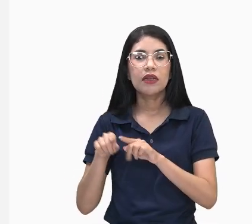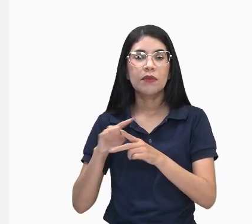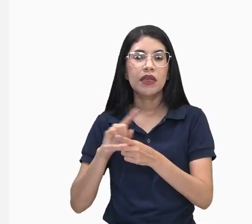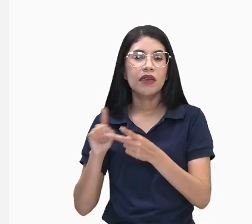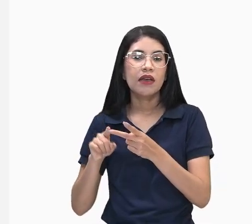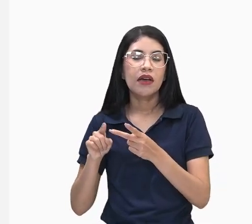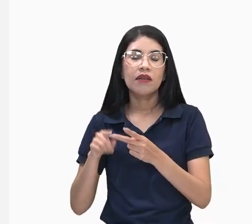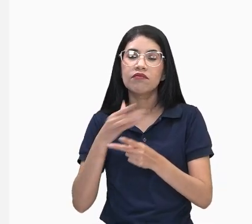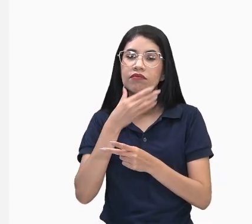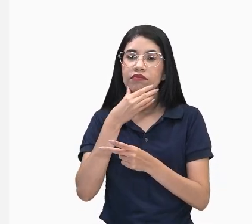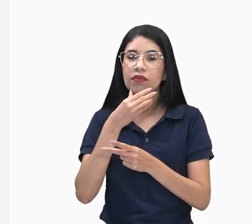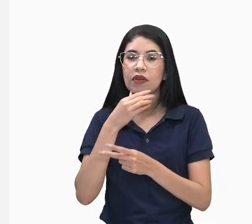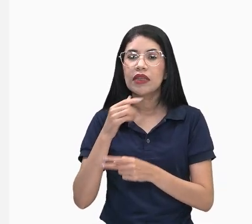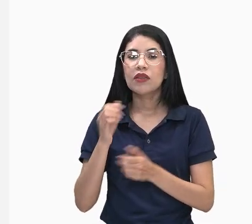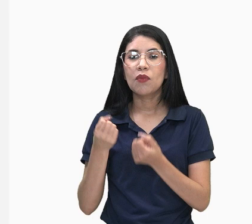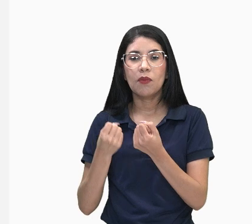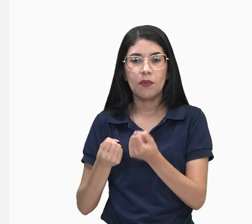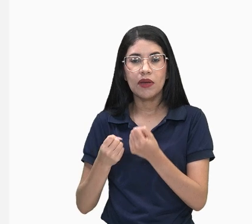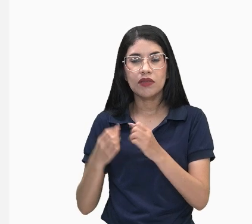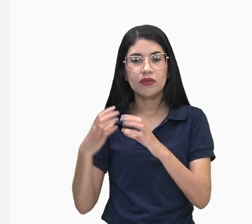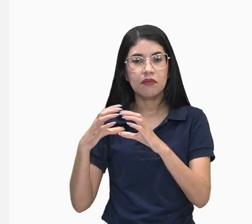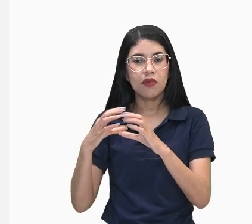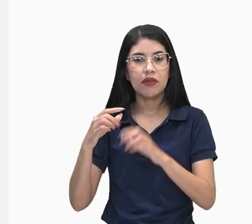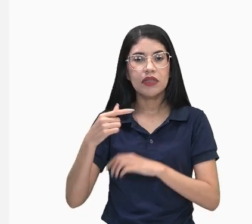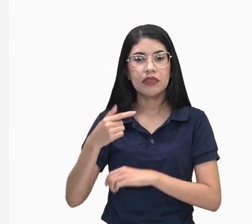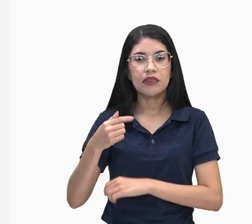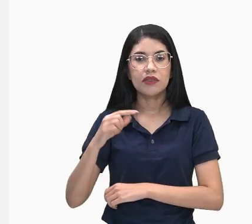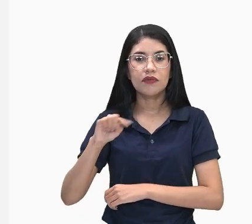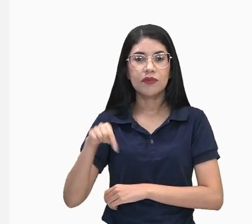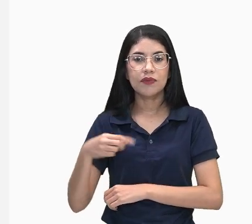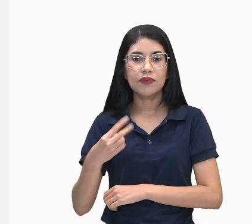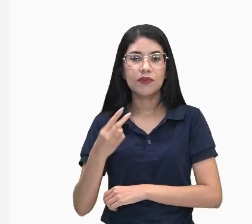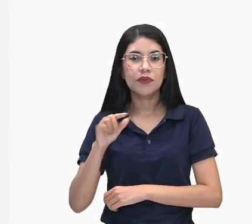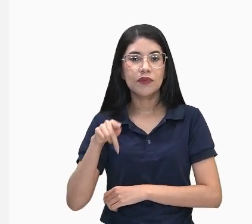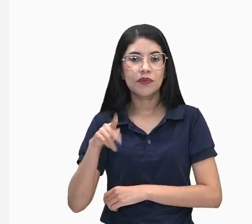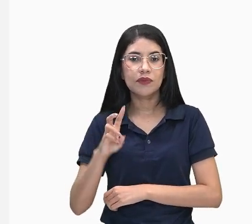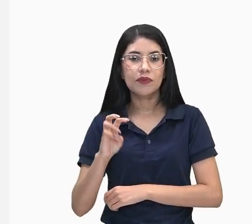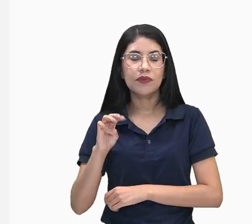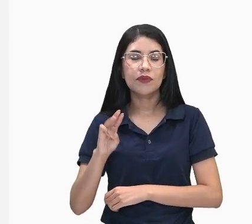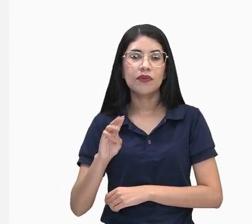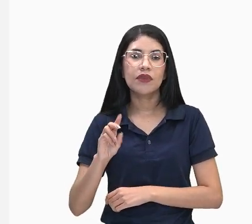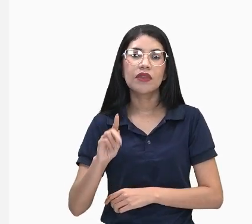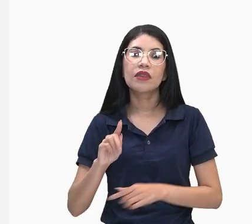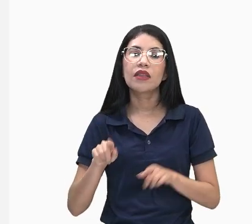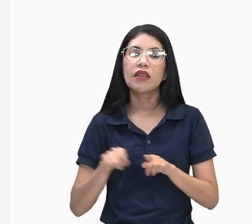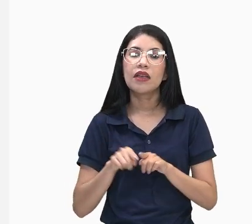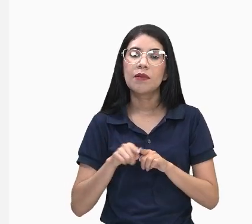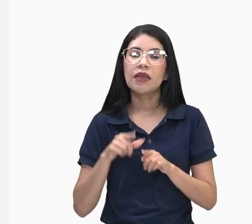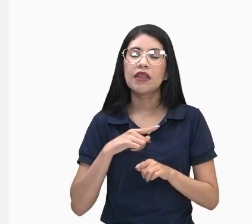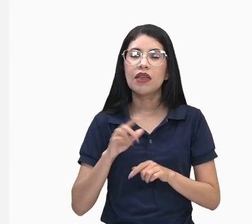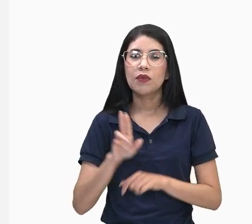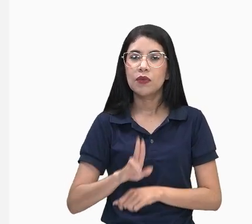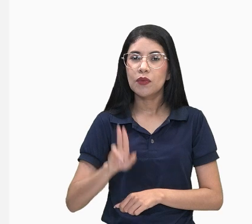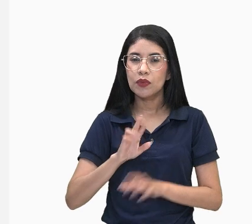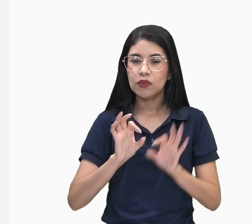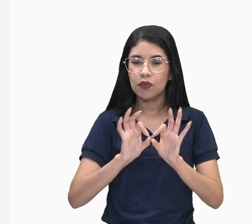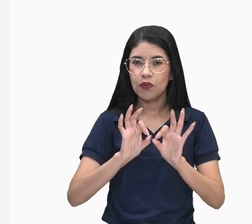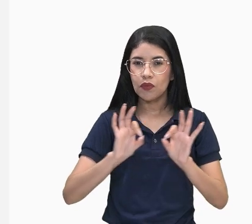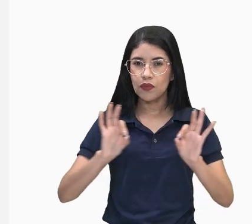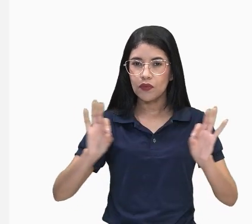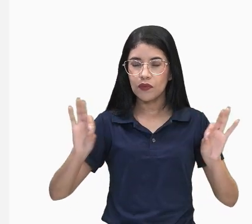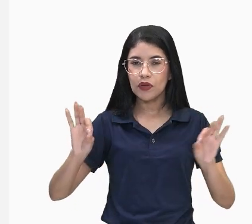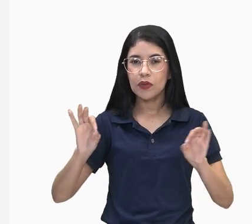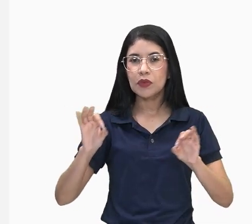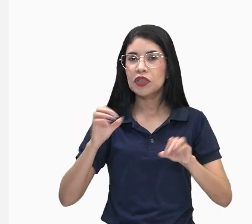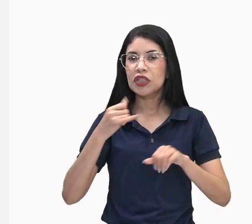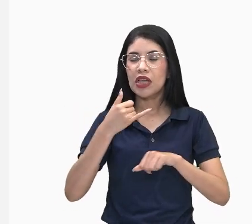ali 7,2 quilos, perfeito? Elas vão ser fixadas por um cabo de aço de